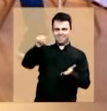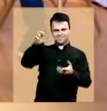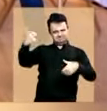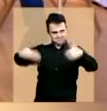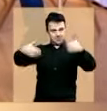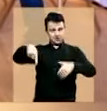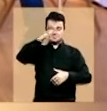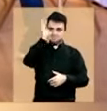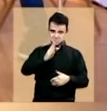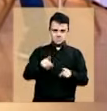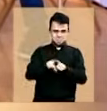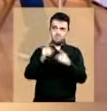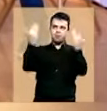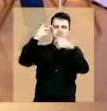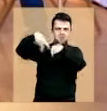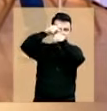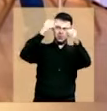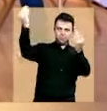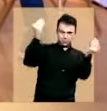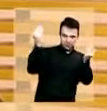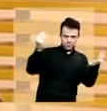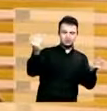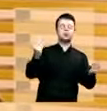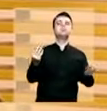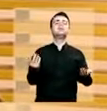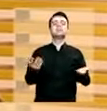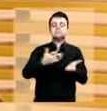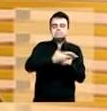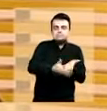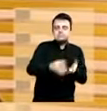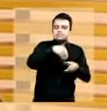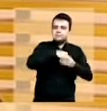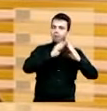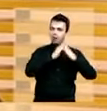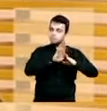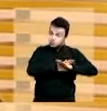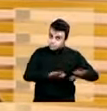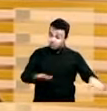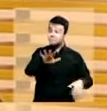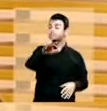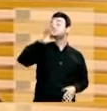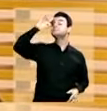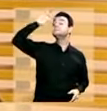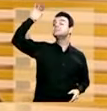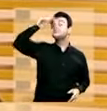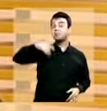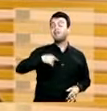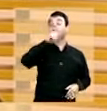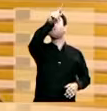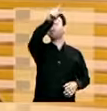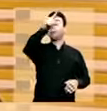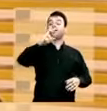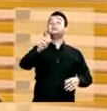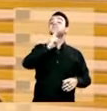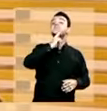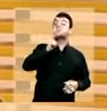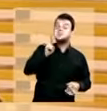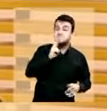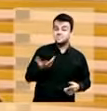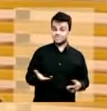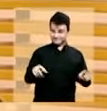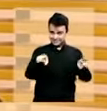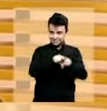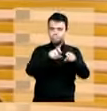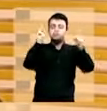do Brasil com relação a outros países. A gente está falando de desperdício em casa, na mesa. Agora você imagina como é isso num